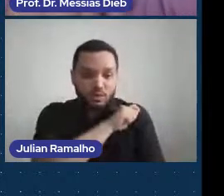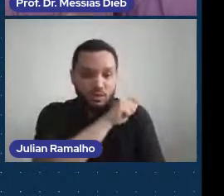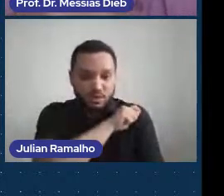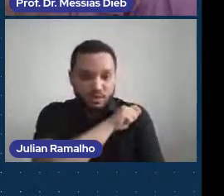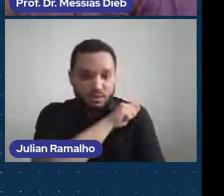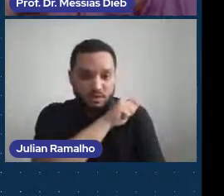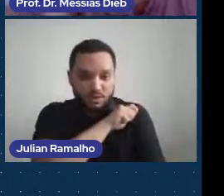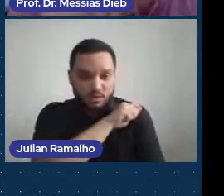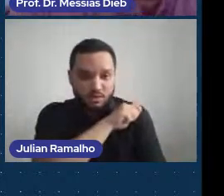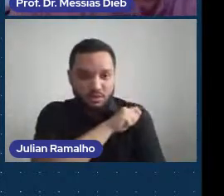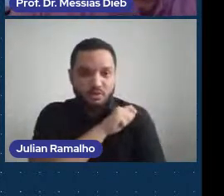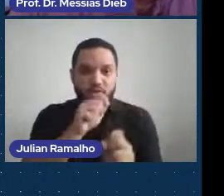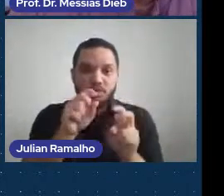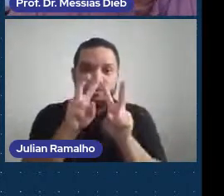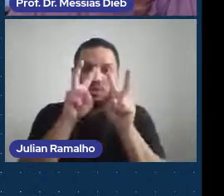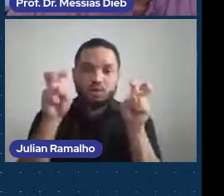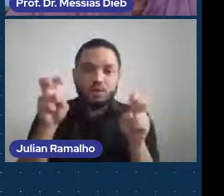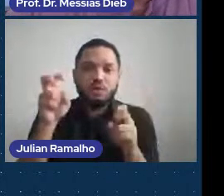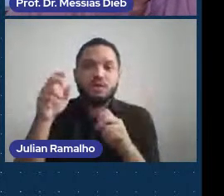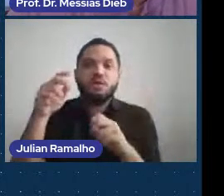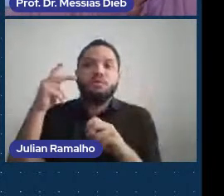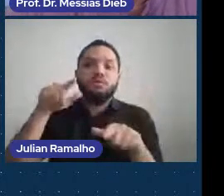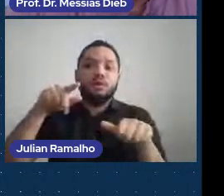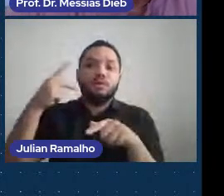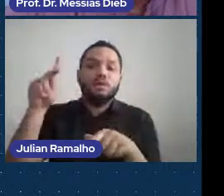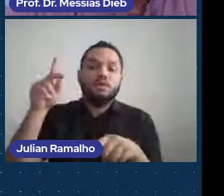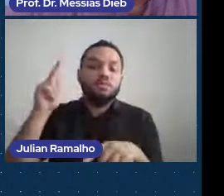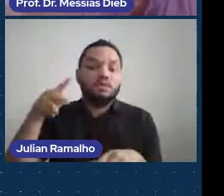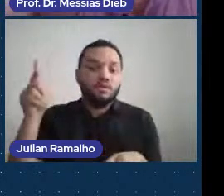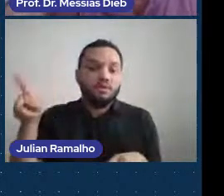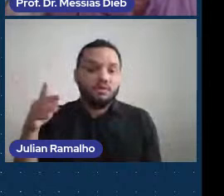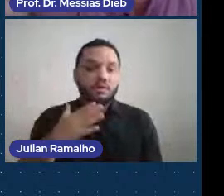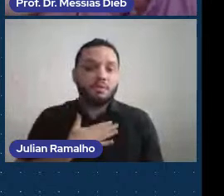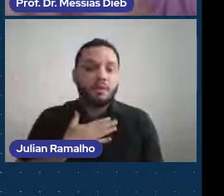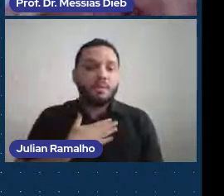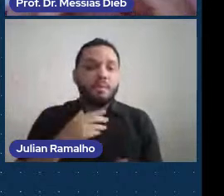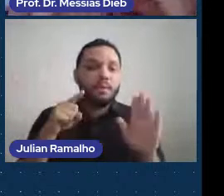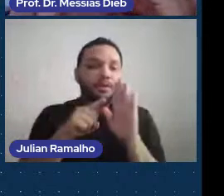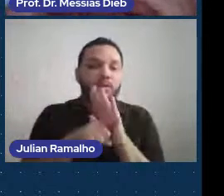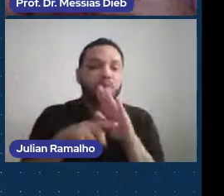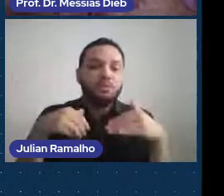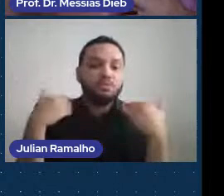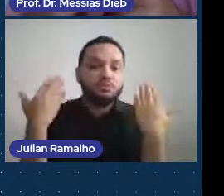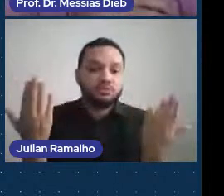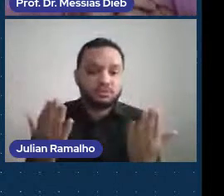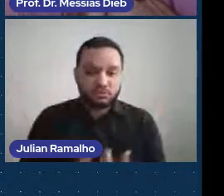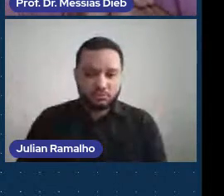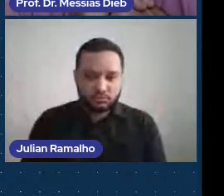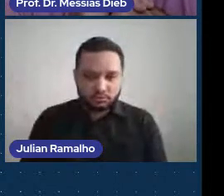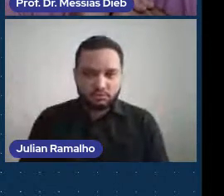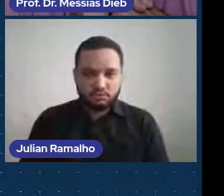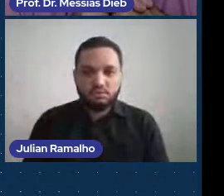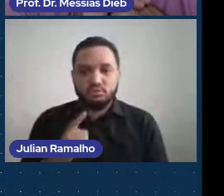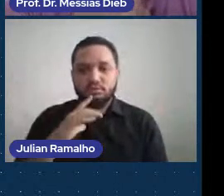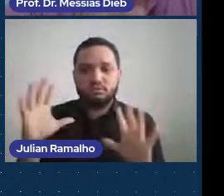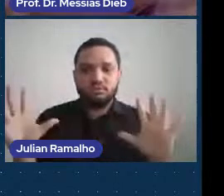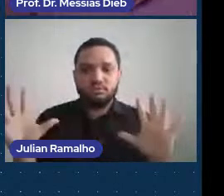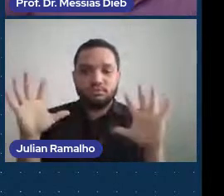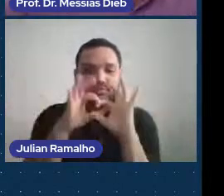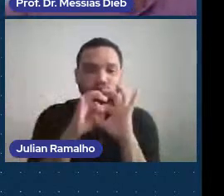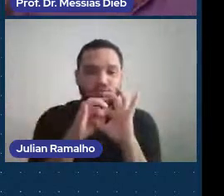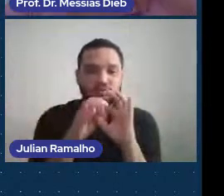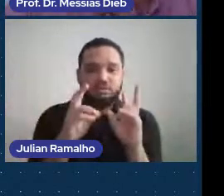ou constrói sobre o trabalho dos professores, qual é a minha pergunta? A minha pergunta, com certeza, vai estar vinculada a essa delimitação, que